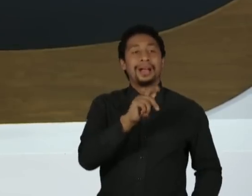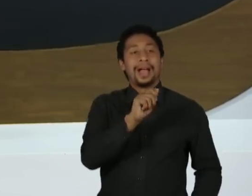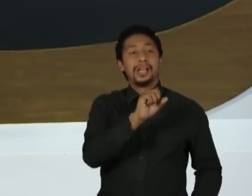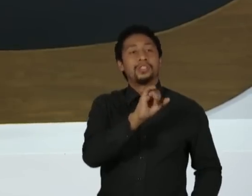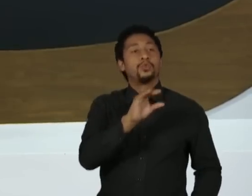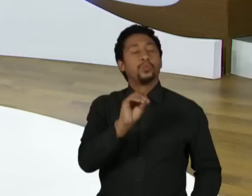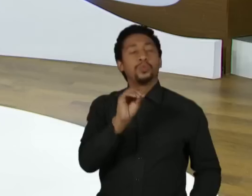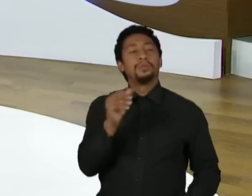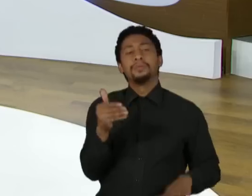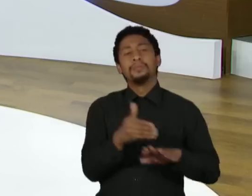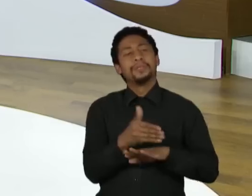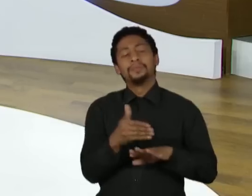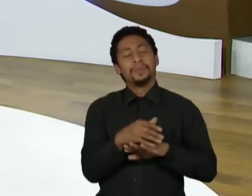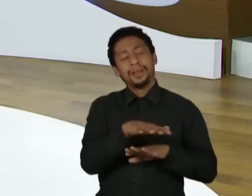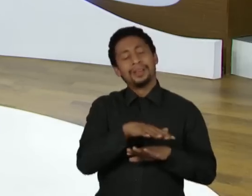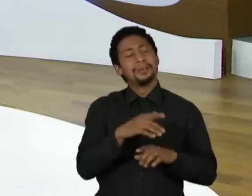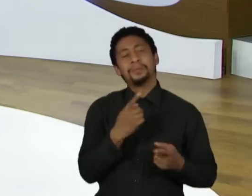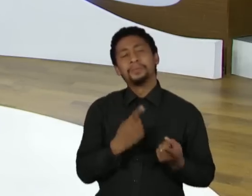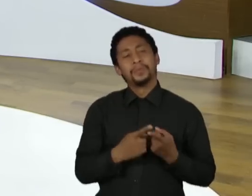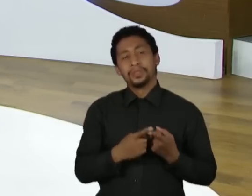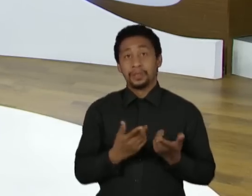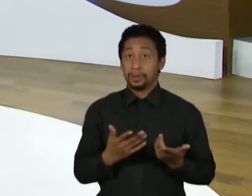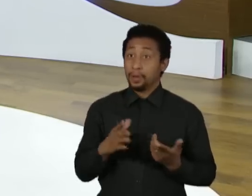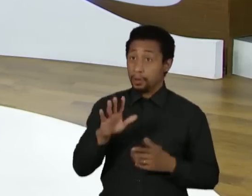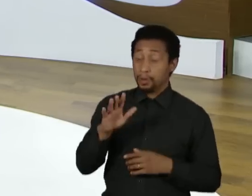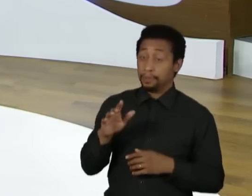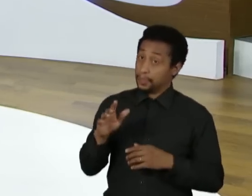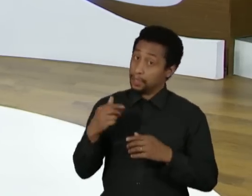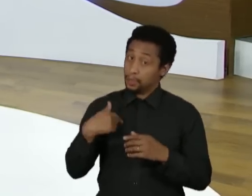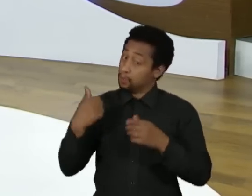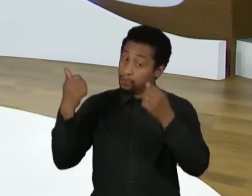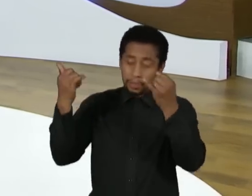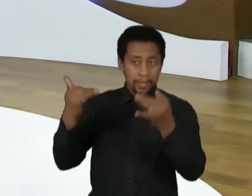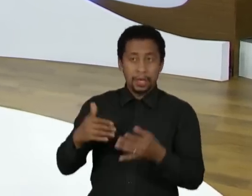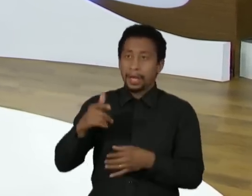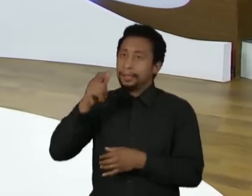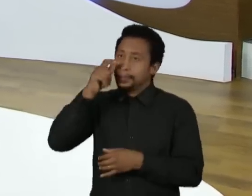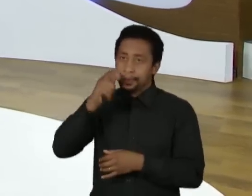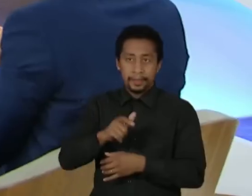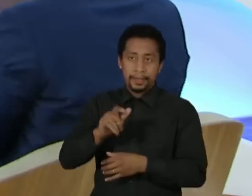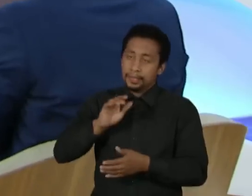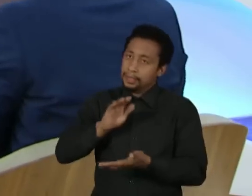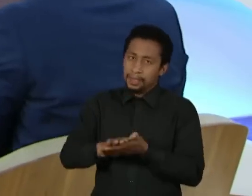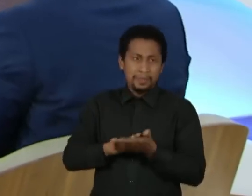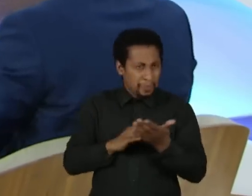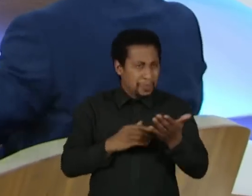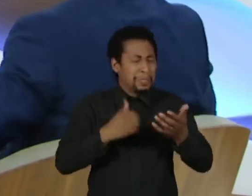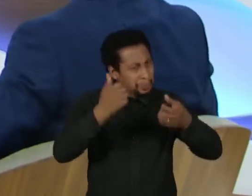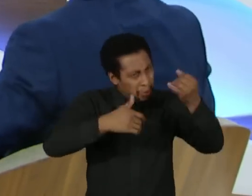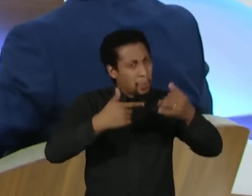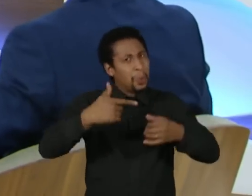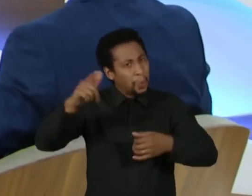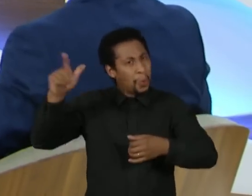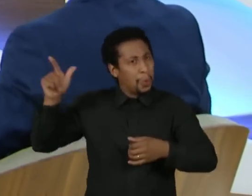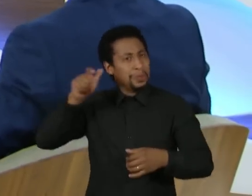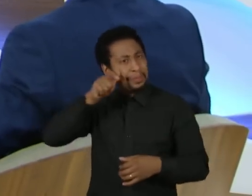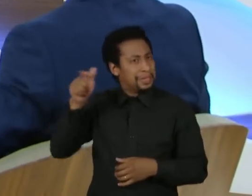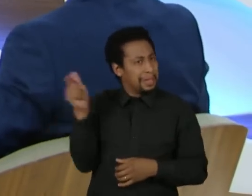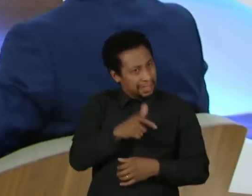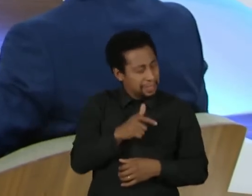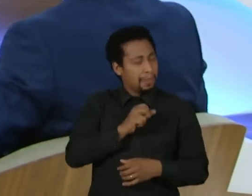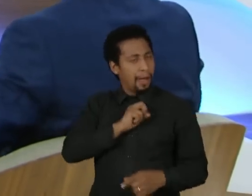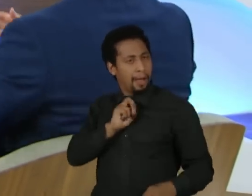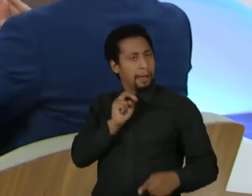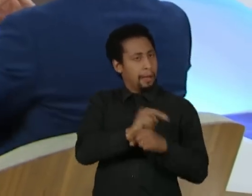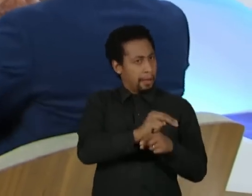dele? Vera, eu não vou discutir o interesse de cada ministro especificamente. Mas o senhor discutiu de vários outros, dizendo que, inclusive, esse interesse é a nomeação para o